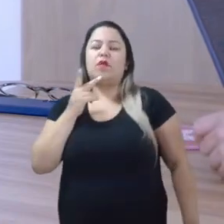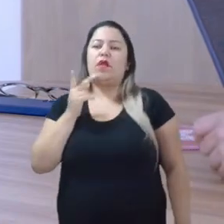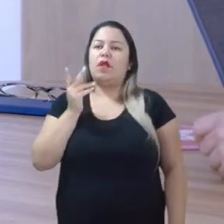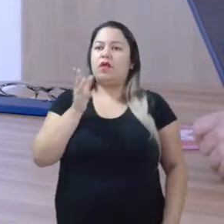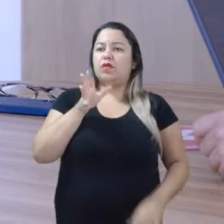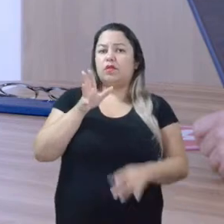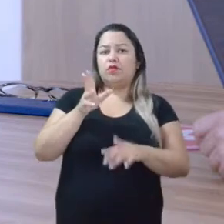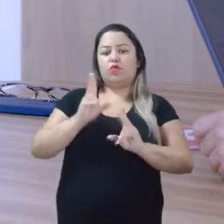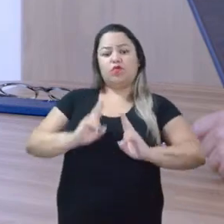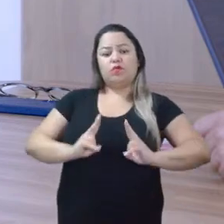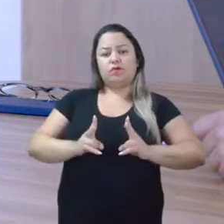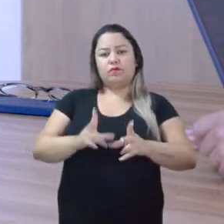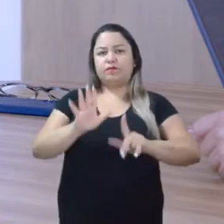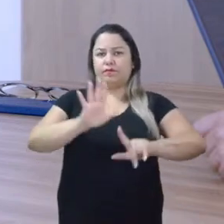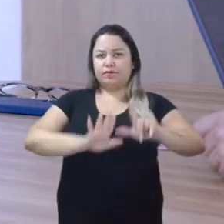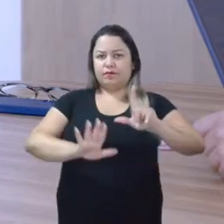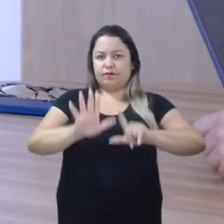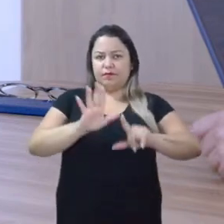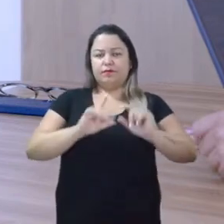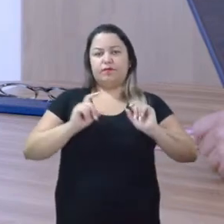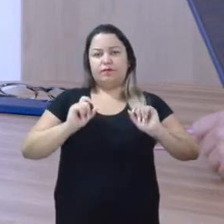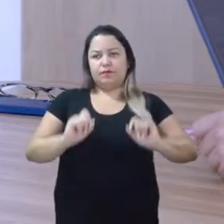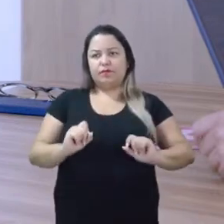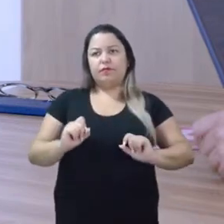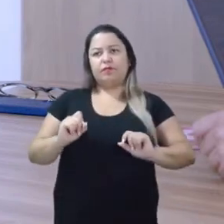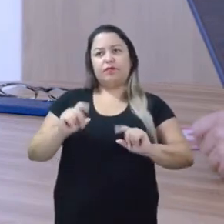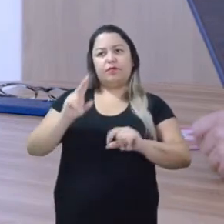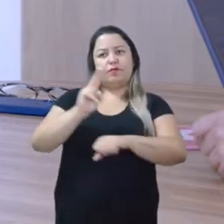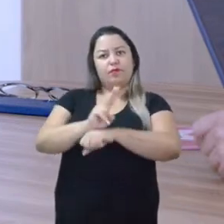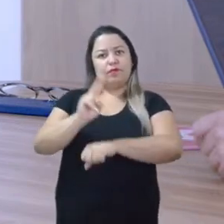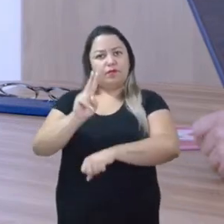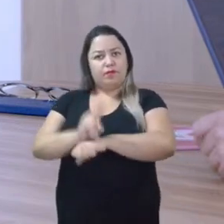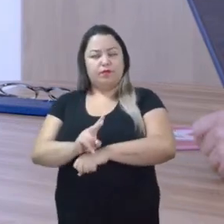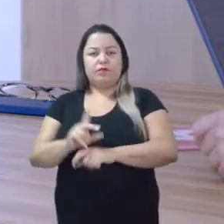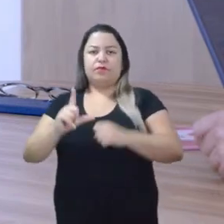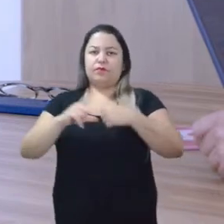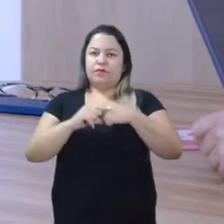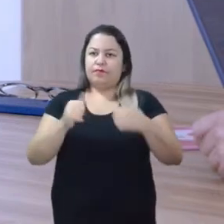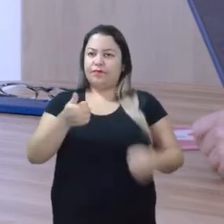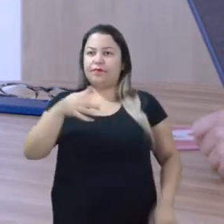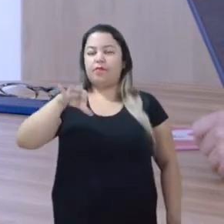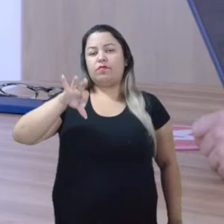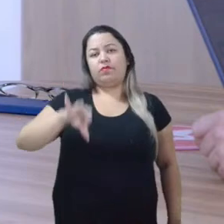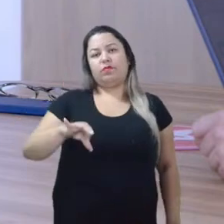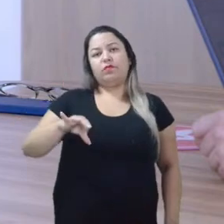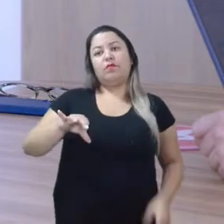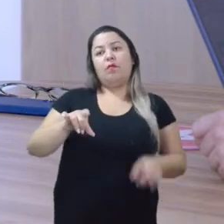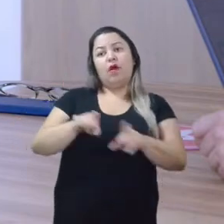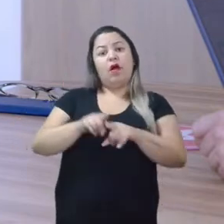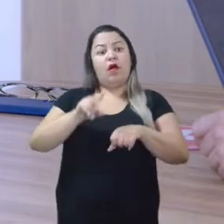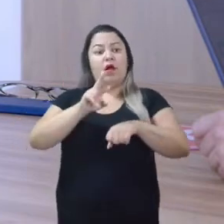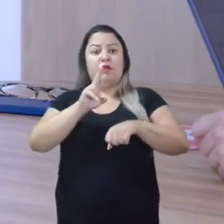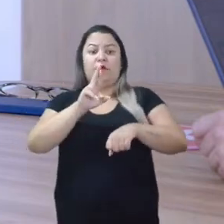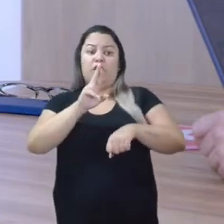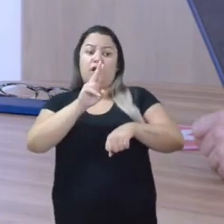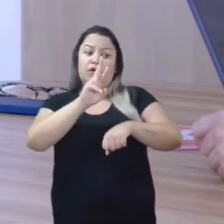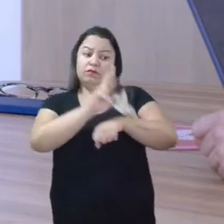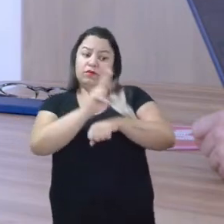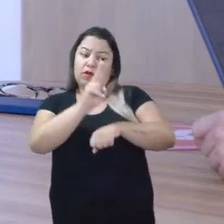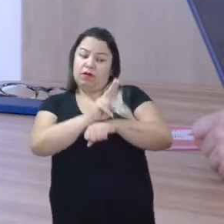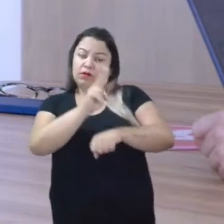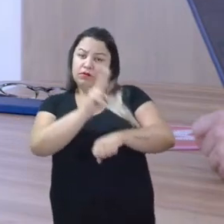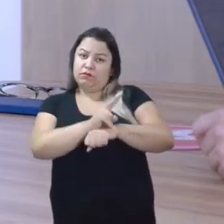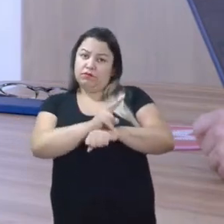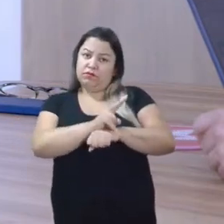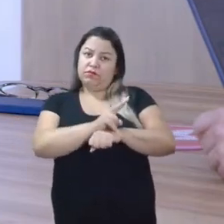plataforma, com essa imunidade que esse artigo 19 dá para ela fica resguardada dizendo o seguinte: estou aguardando uma decisão judicial, se